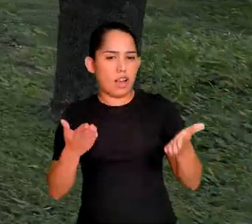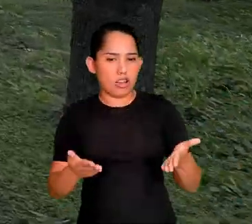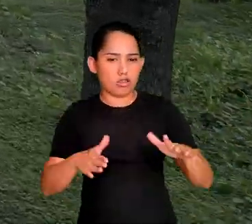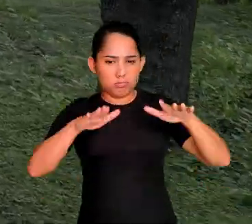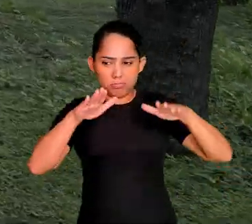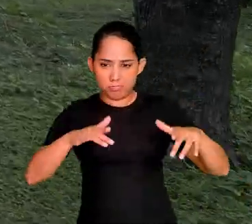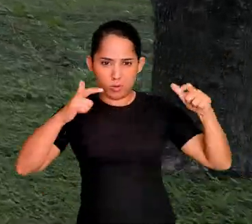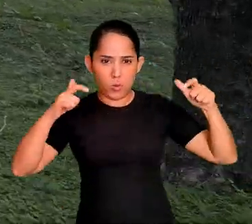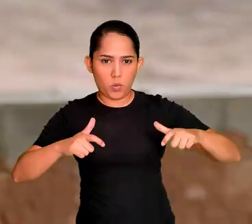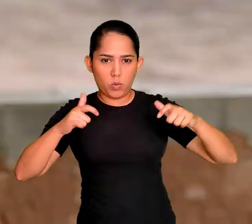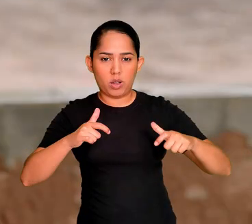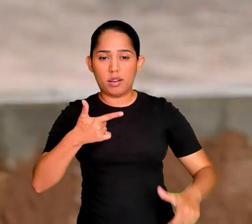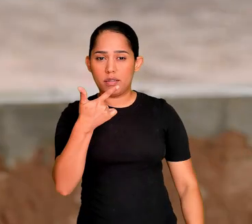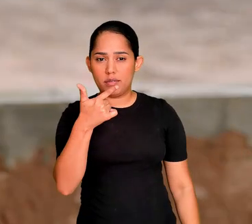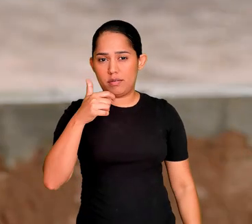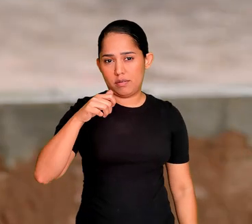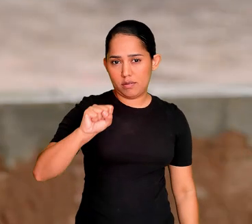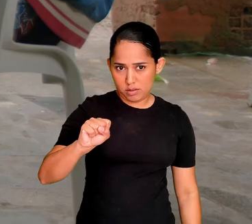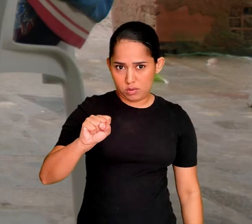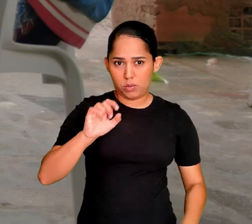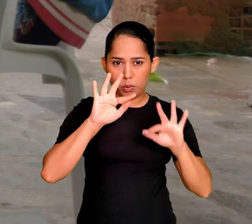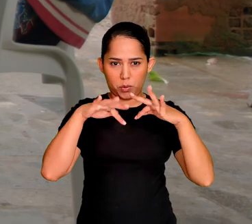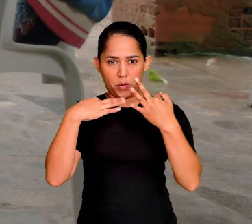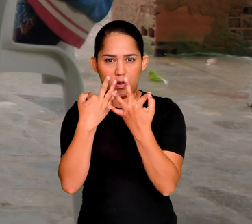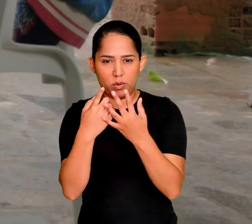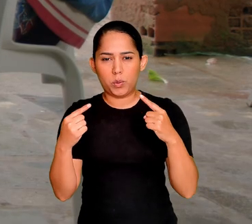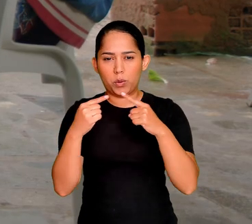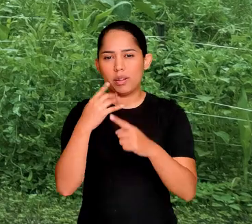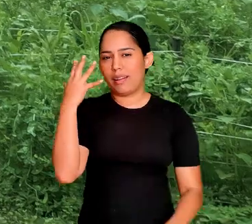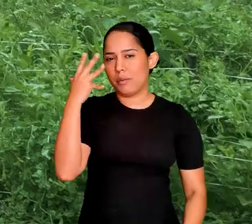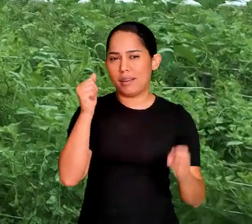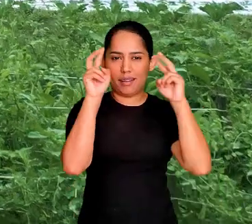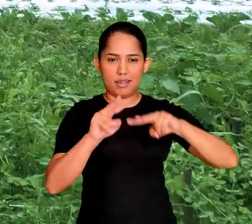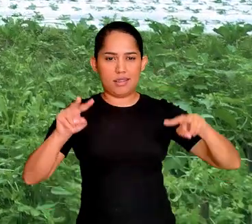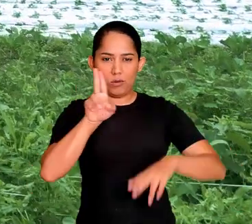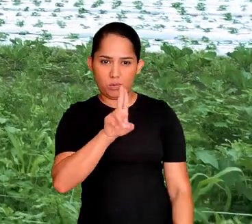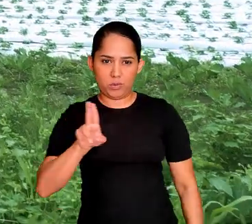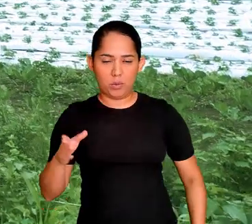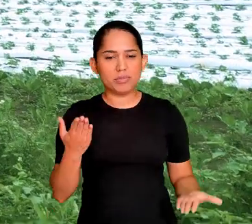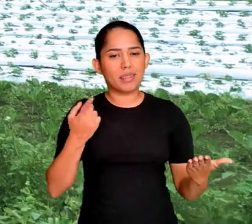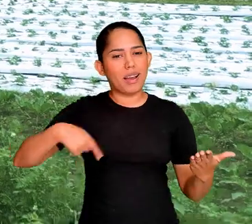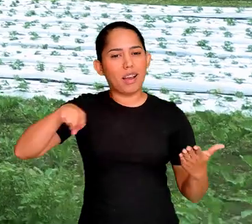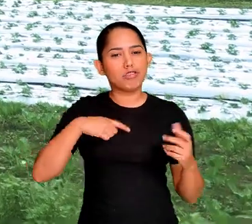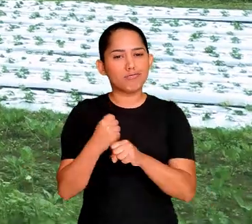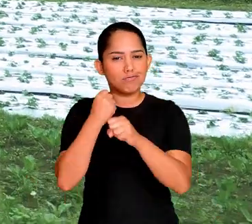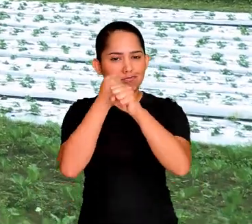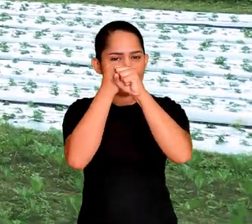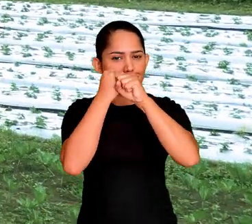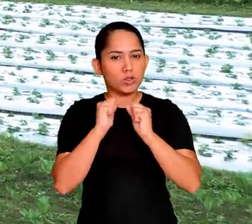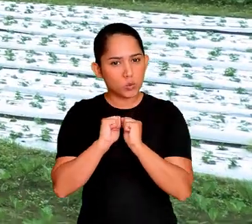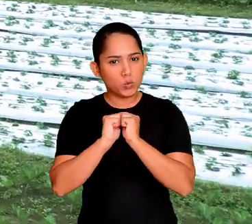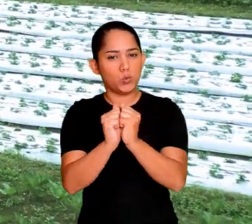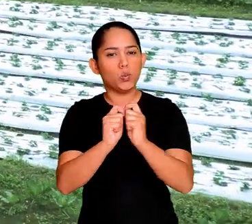Aqui é um assentamento de 28 famílias, chama Assentamento Bela Vista. A gente construiu juntos, né,